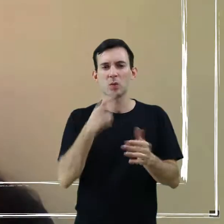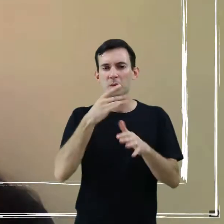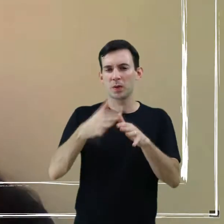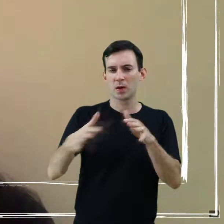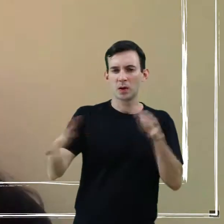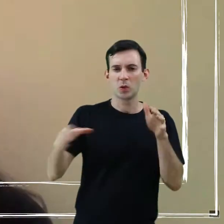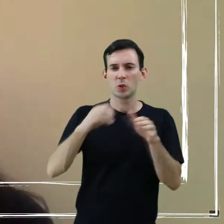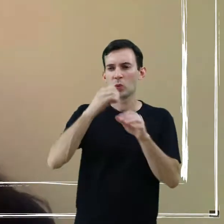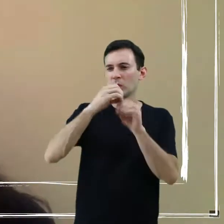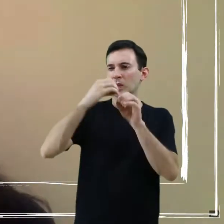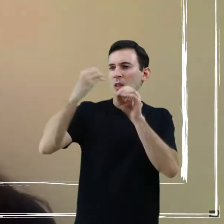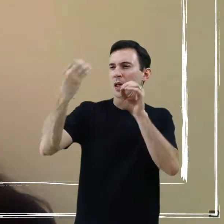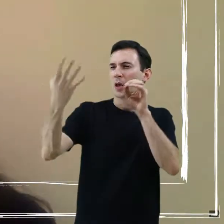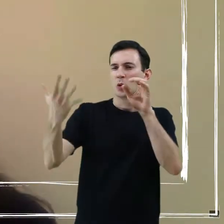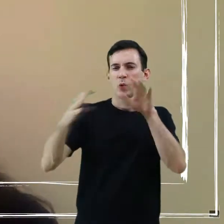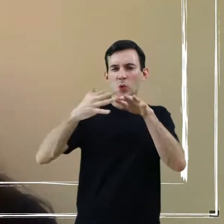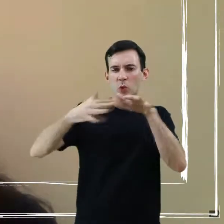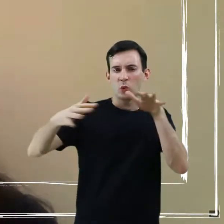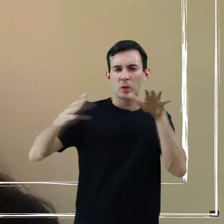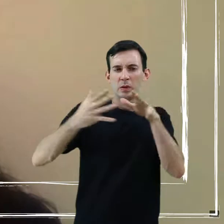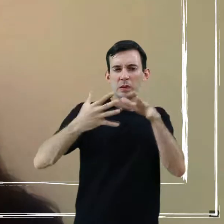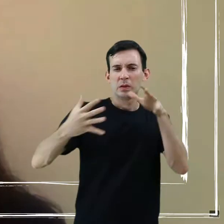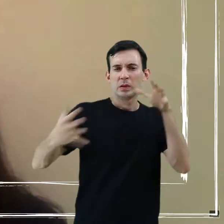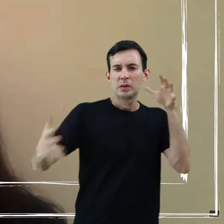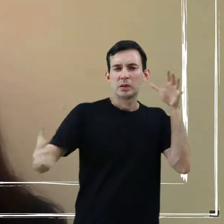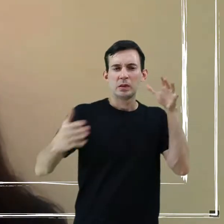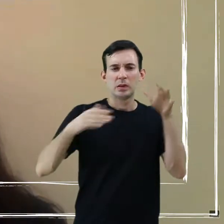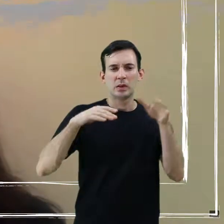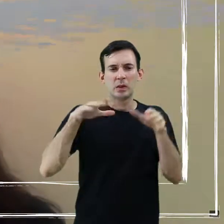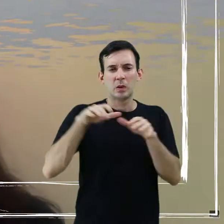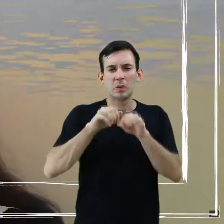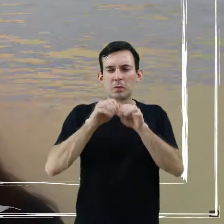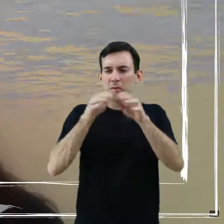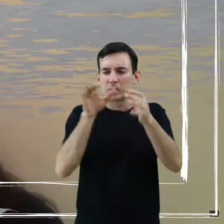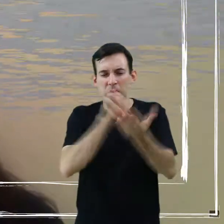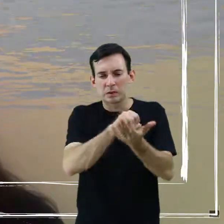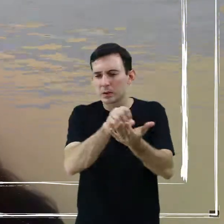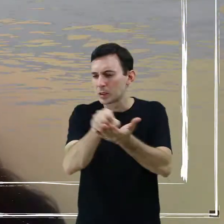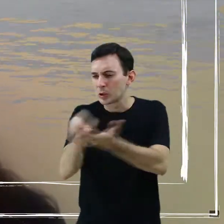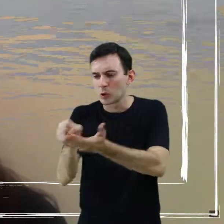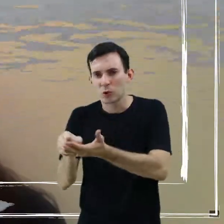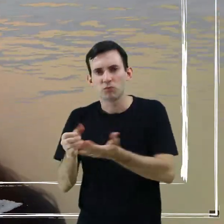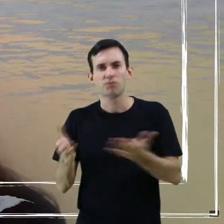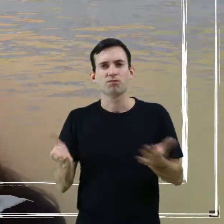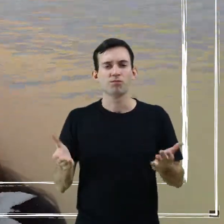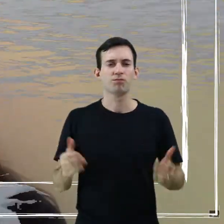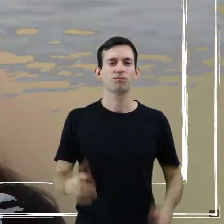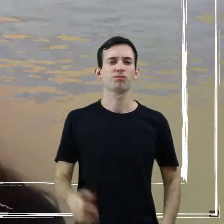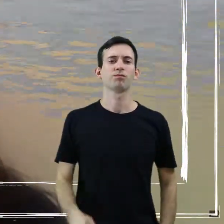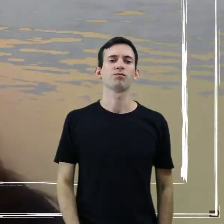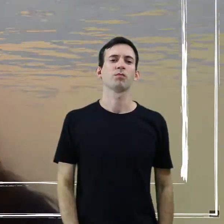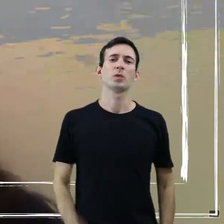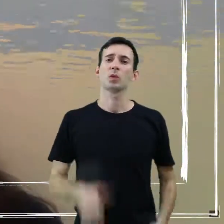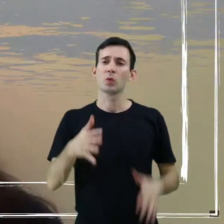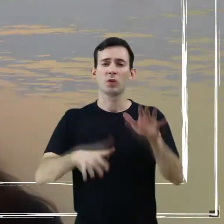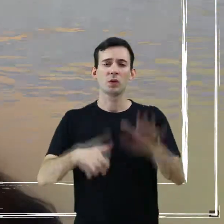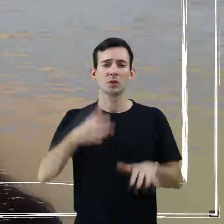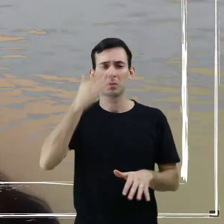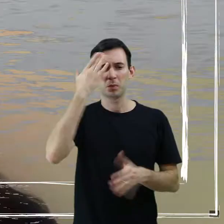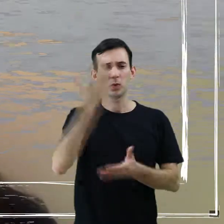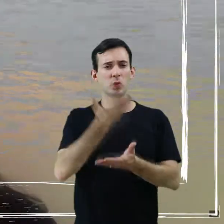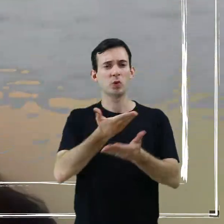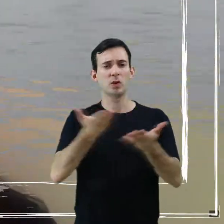mas principalmente em ambiente marinho. Por isso, os oceanos são as maiores e principais